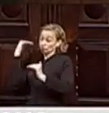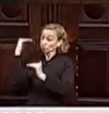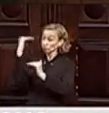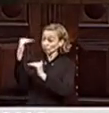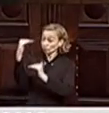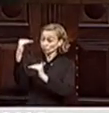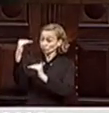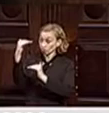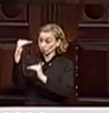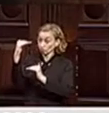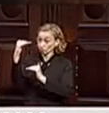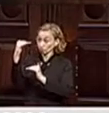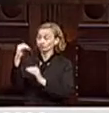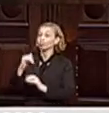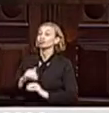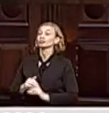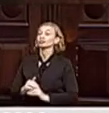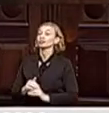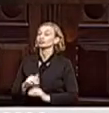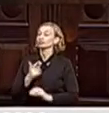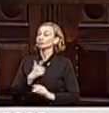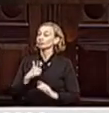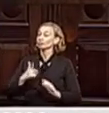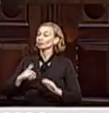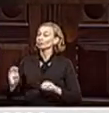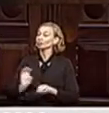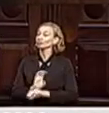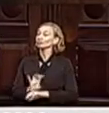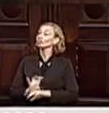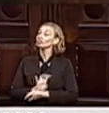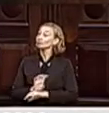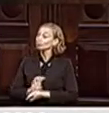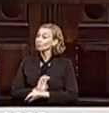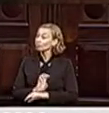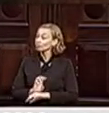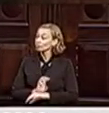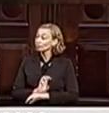excesso inconstitucional do Supremo Tribunal Federal.